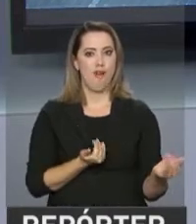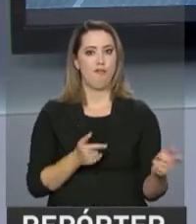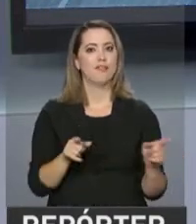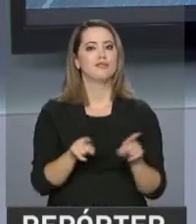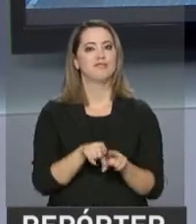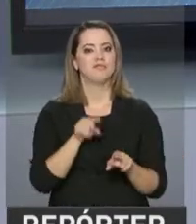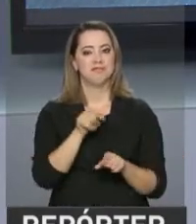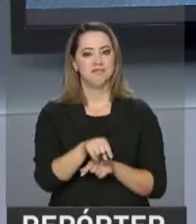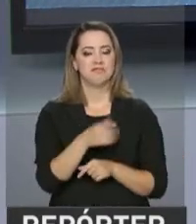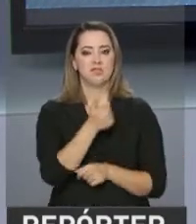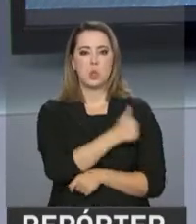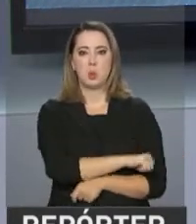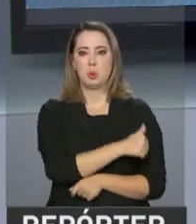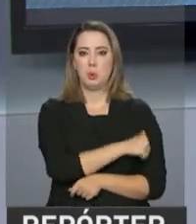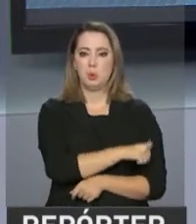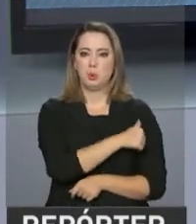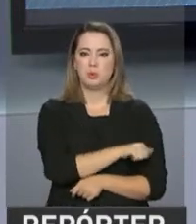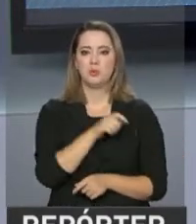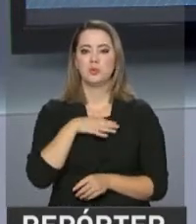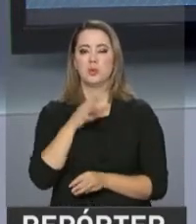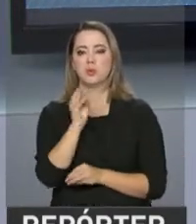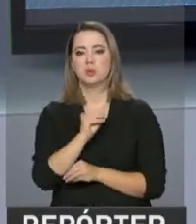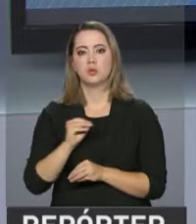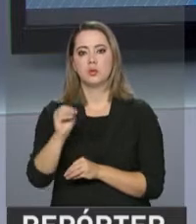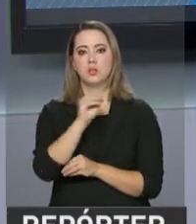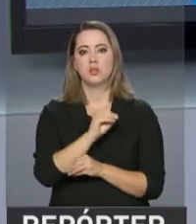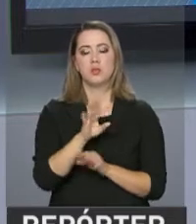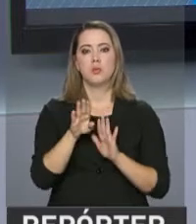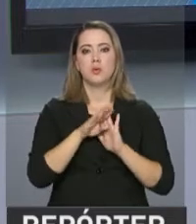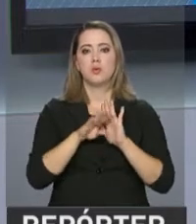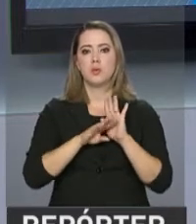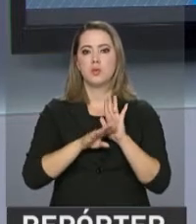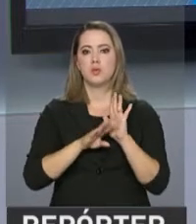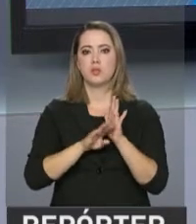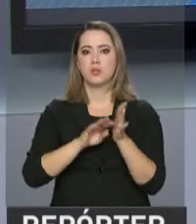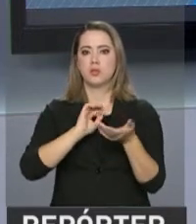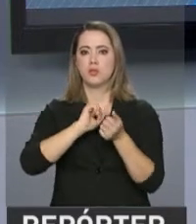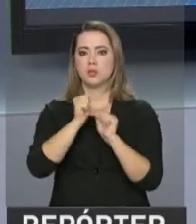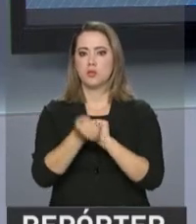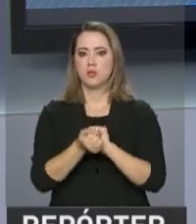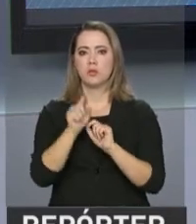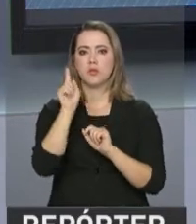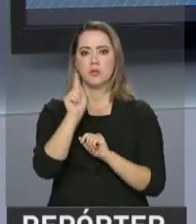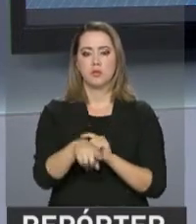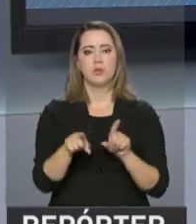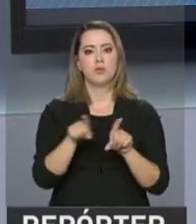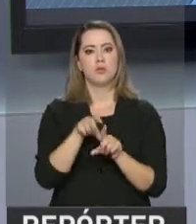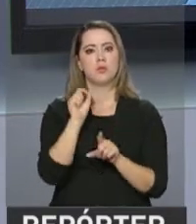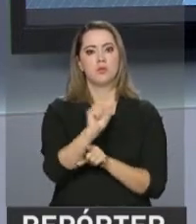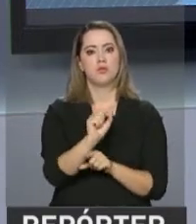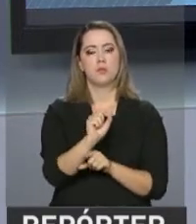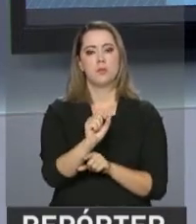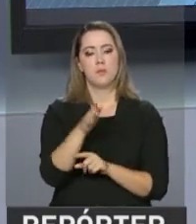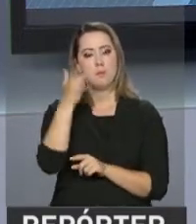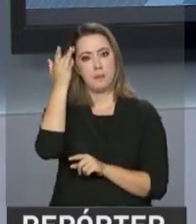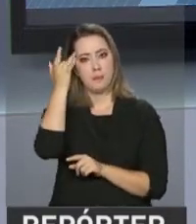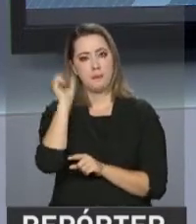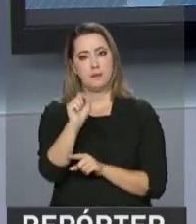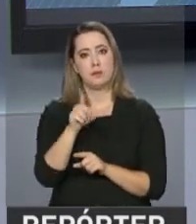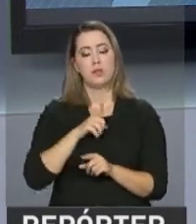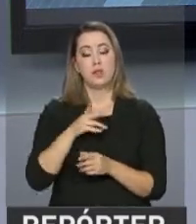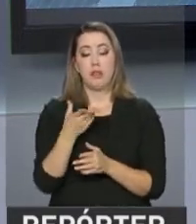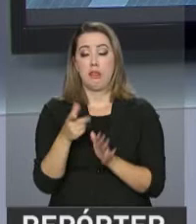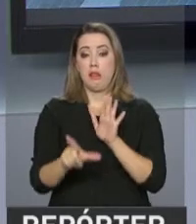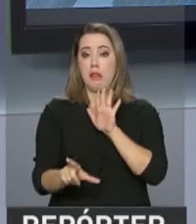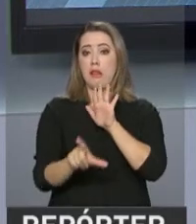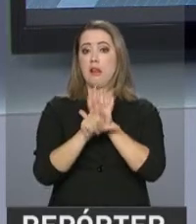do rio de janeiro são atendidas por um projeto educacional e esportivo é o craque do amanhã que conta com recursos da